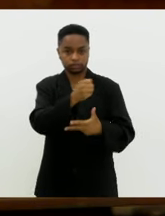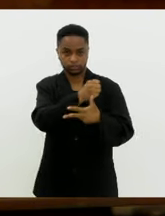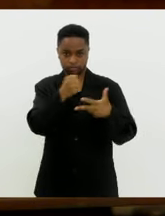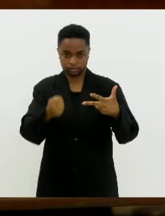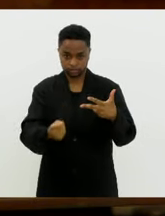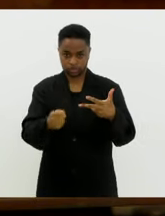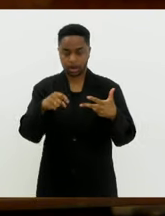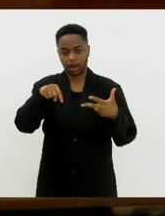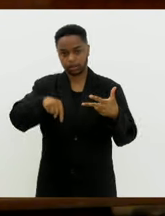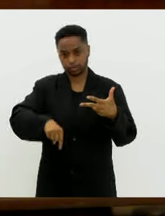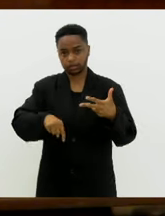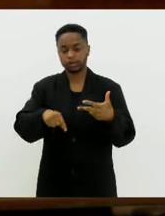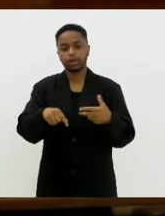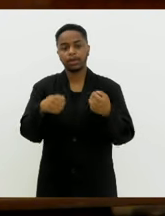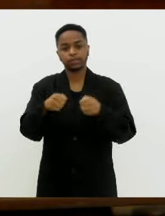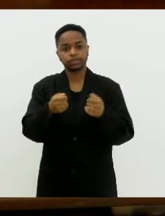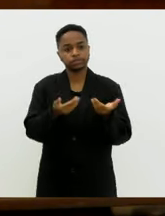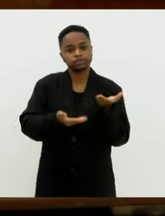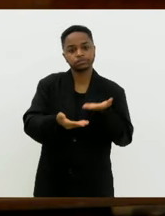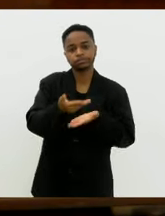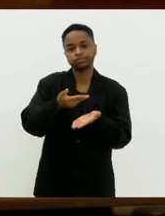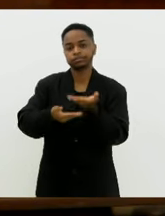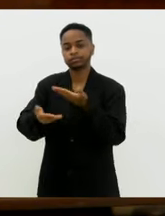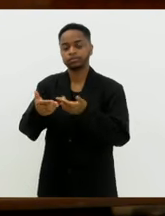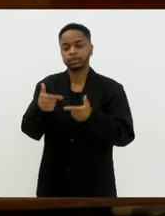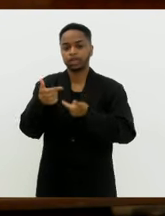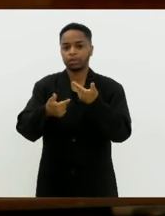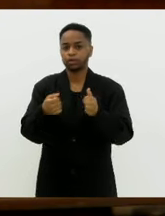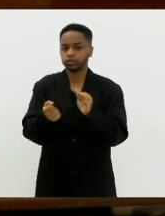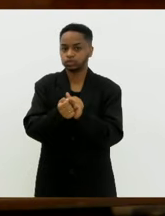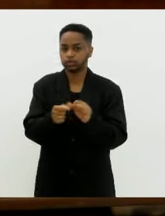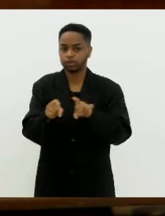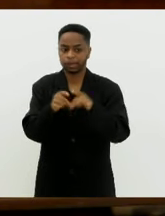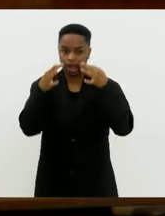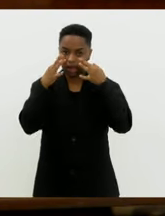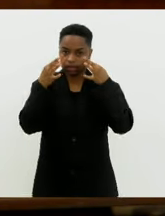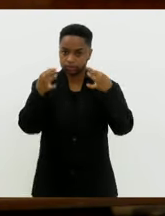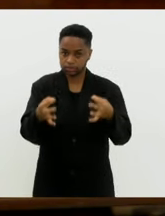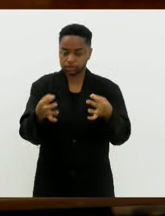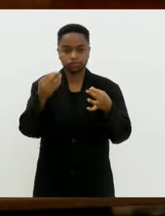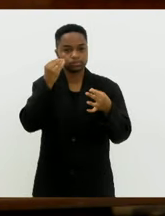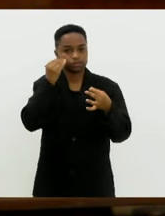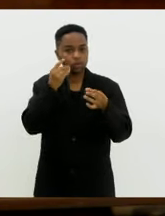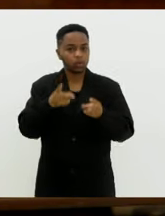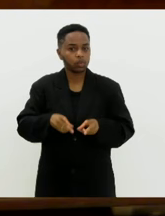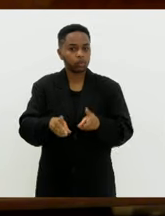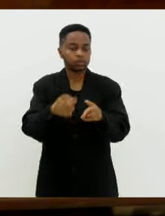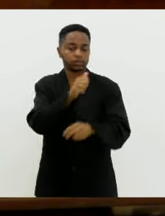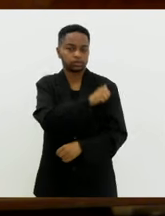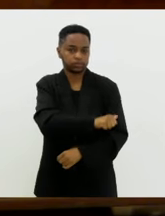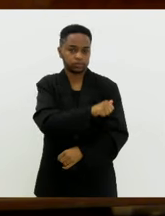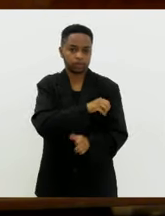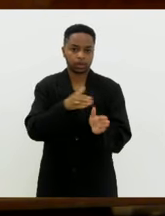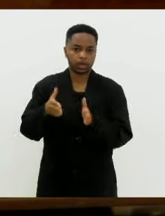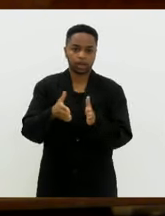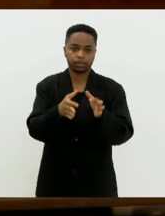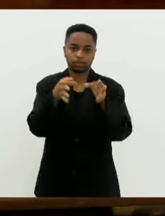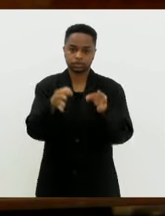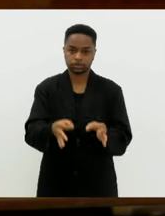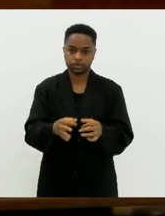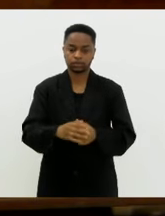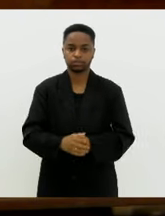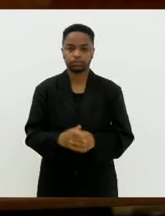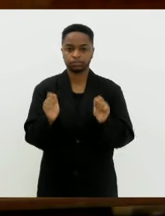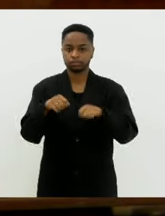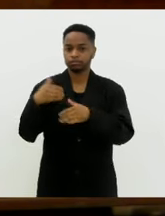aqui, sintonia e colaboração e um olhar atento para mantermos o Rio de Janeiro no caminho certo, do